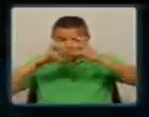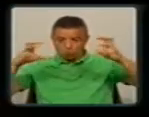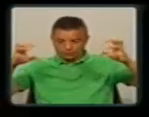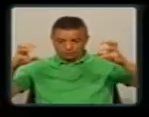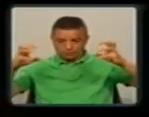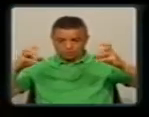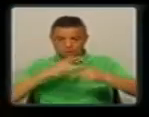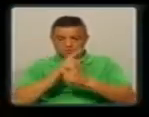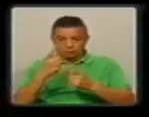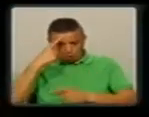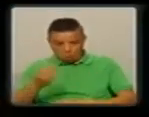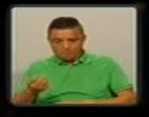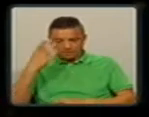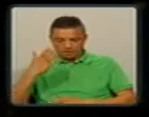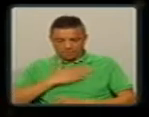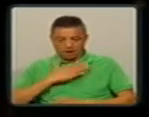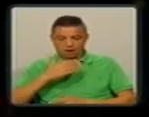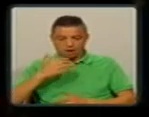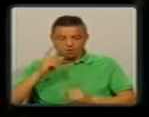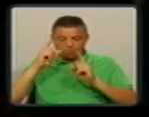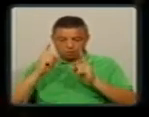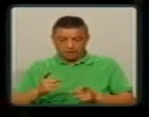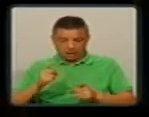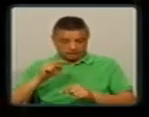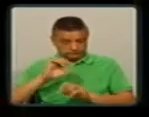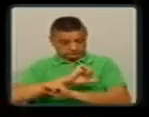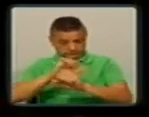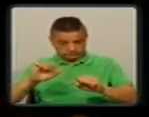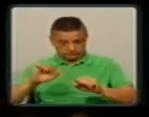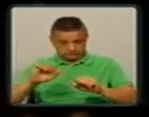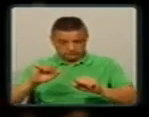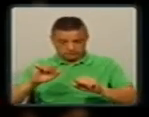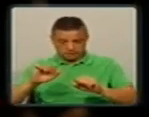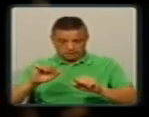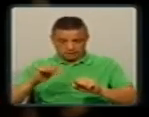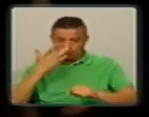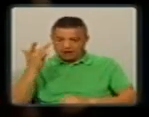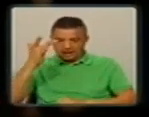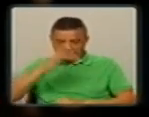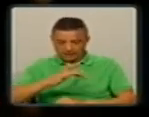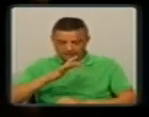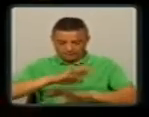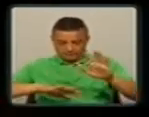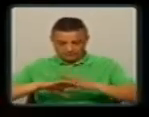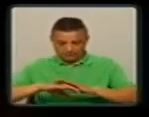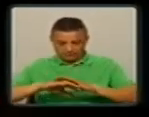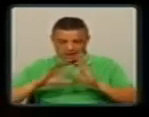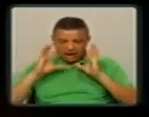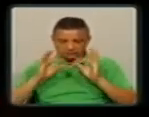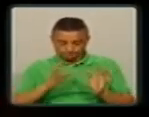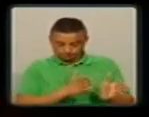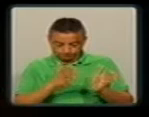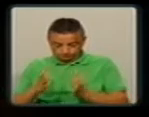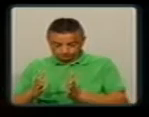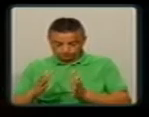permite-nos compreender também um bocadinho melhor o que é precisamente isto da matéria negra que faz parte do constituinte